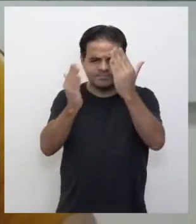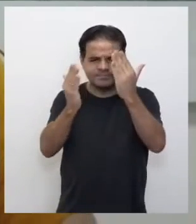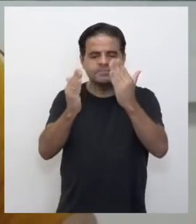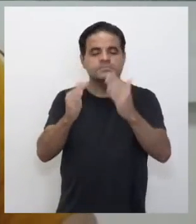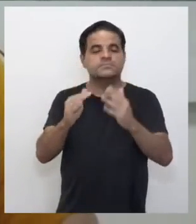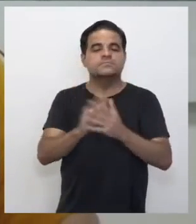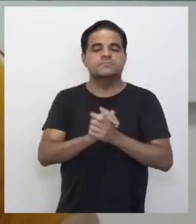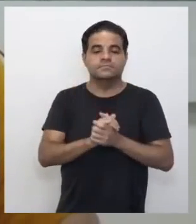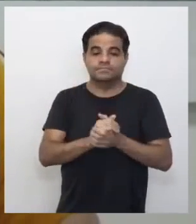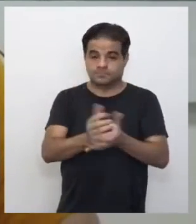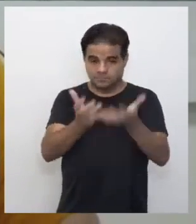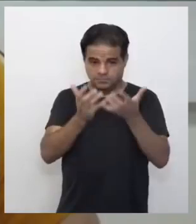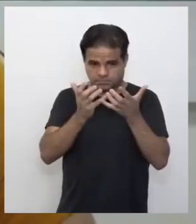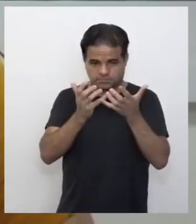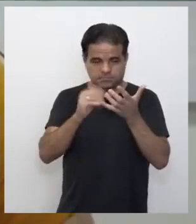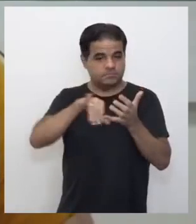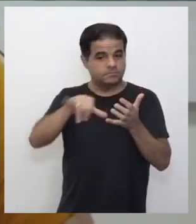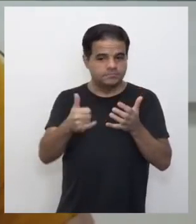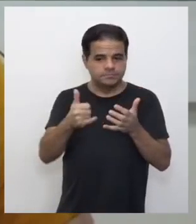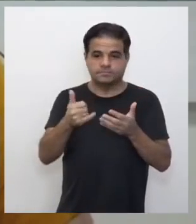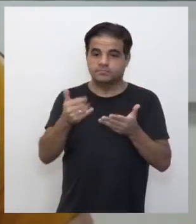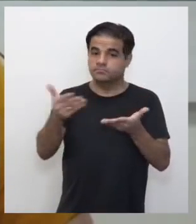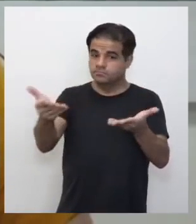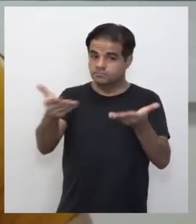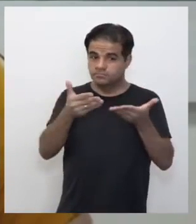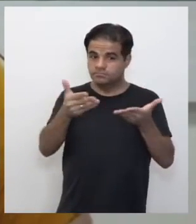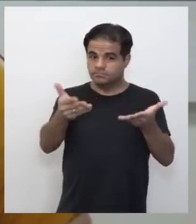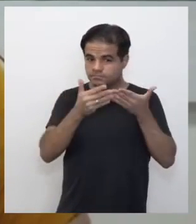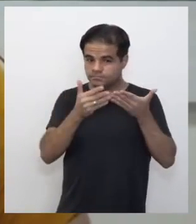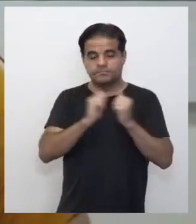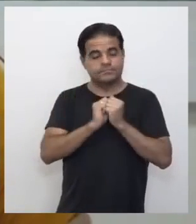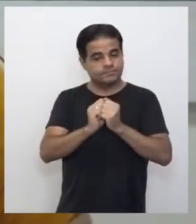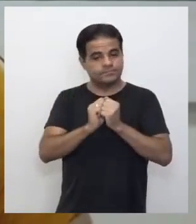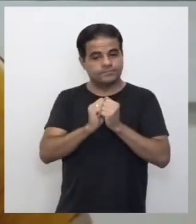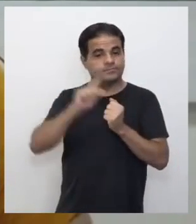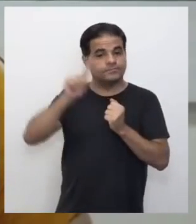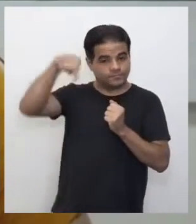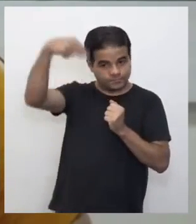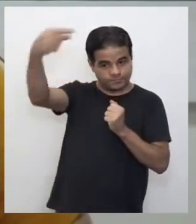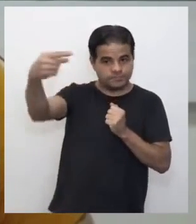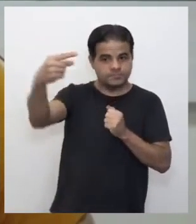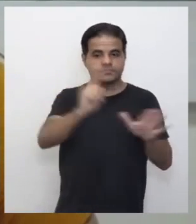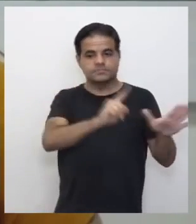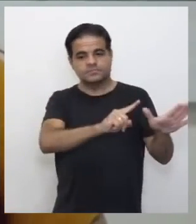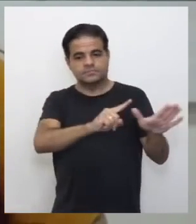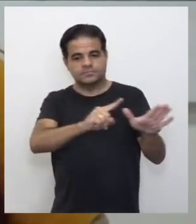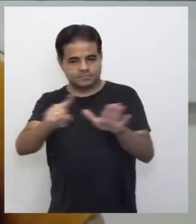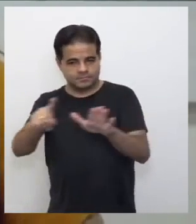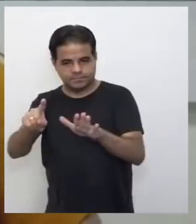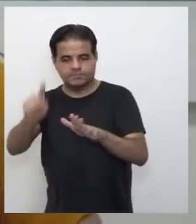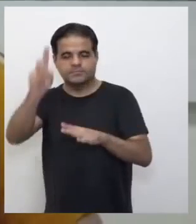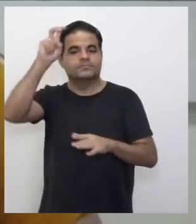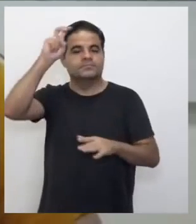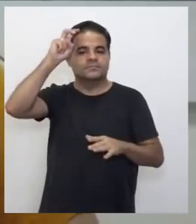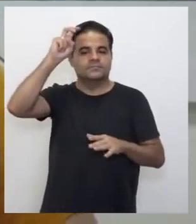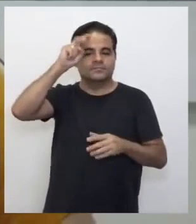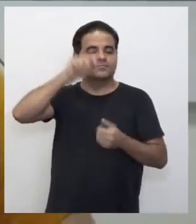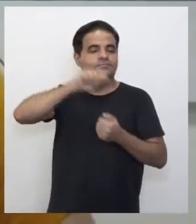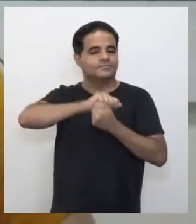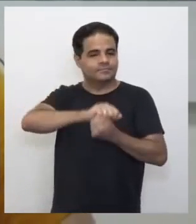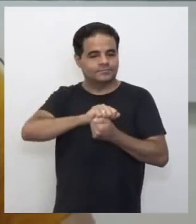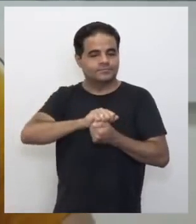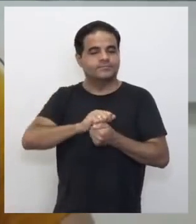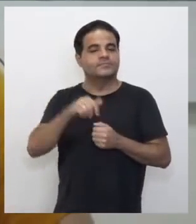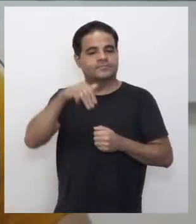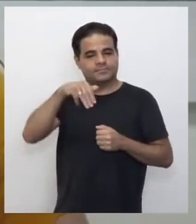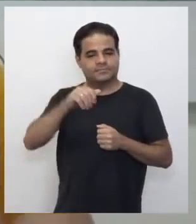E quero já convidá-los para estar conosco na próxima semana, na próxima quinta-feira. A gente vai ter o Marconi